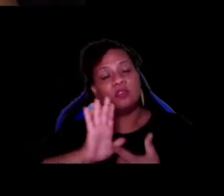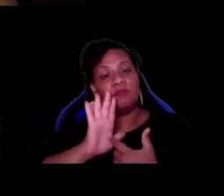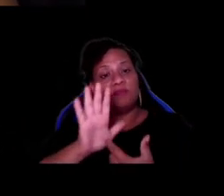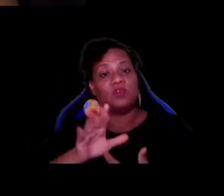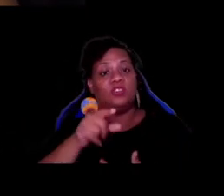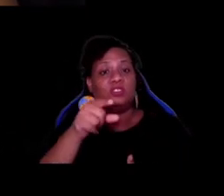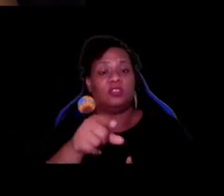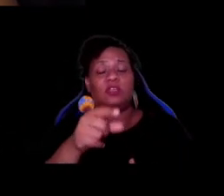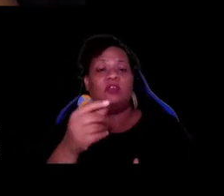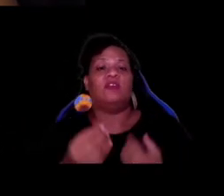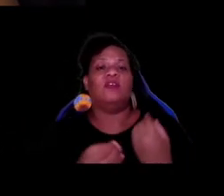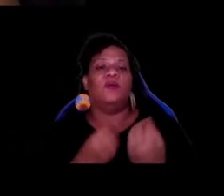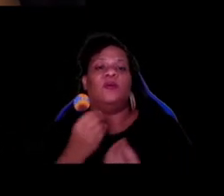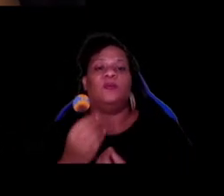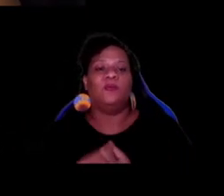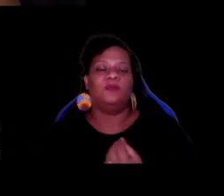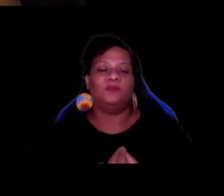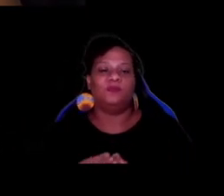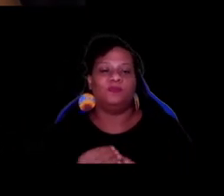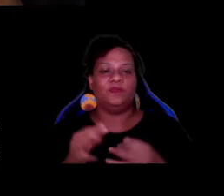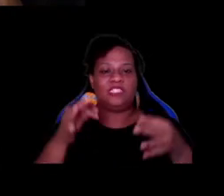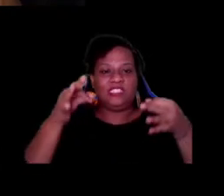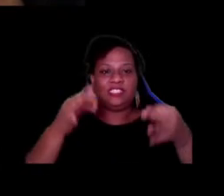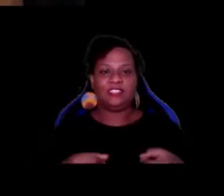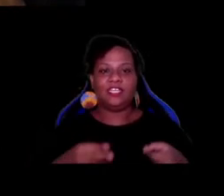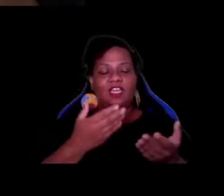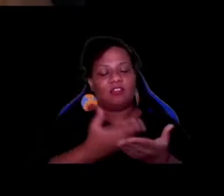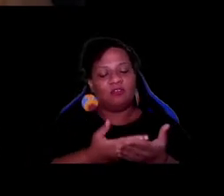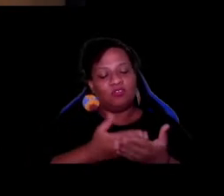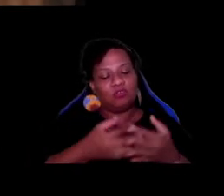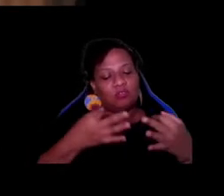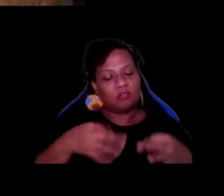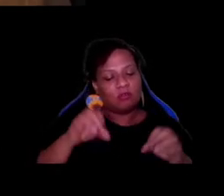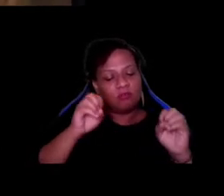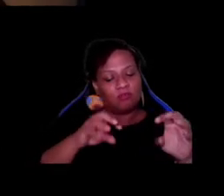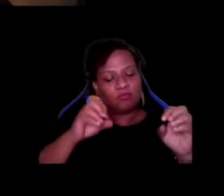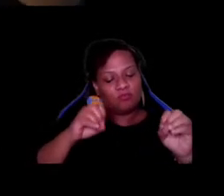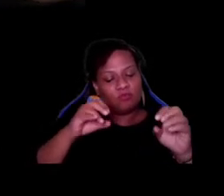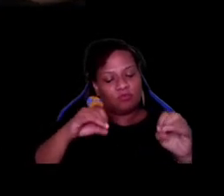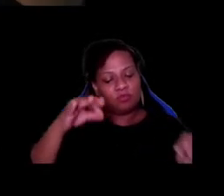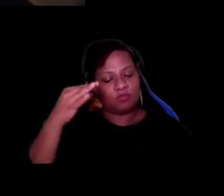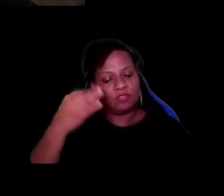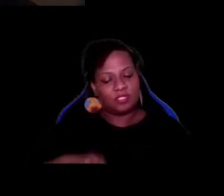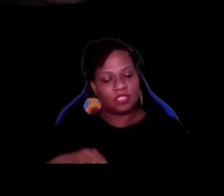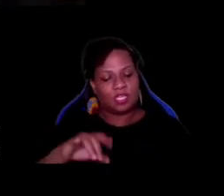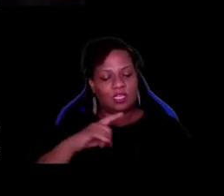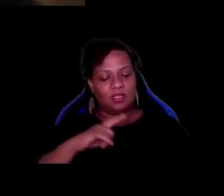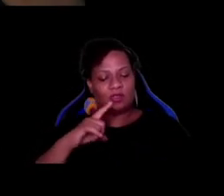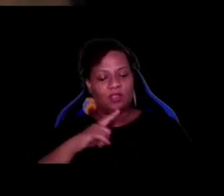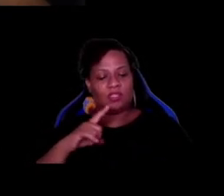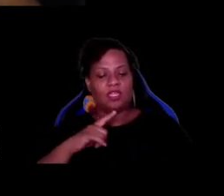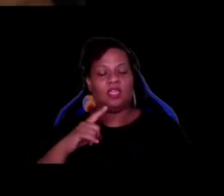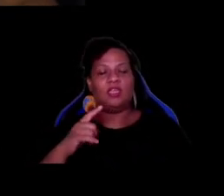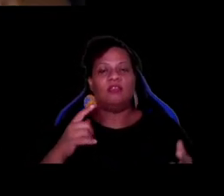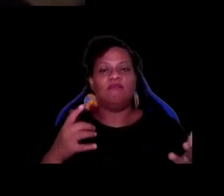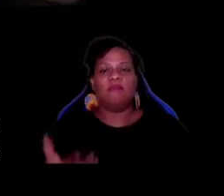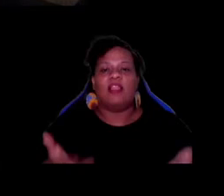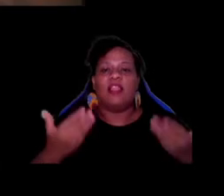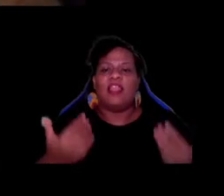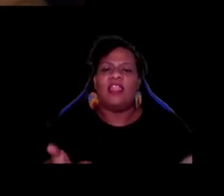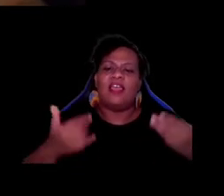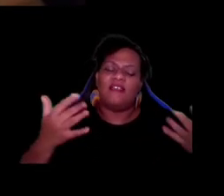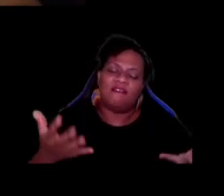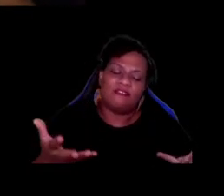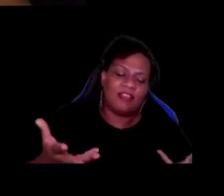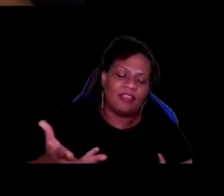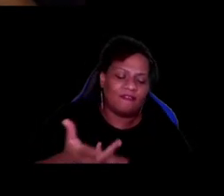maneira, né, correta de fazer, de tocar, de pegar uma guitarra, né, de ter a leveza, né, com a